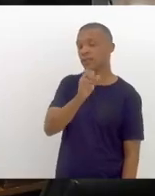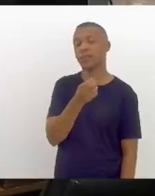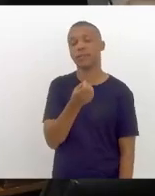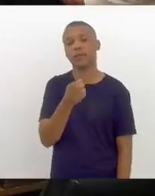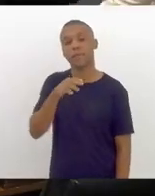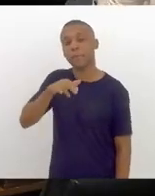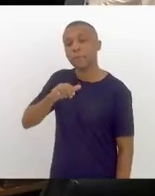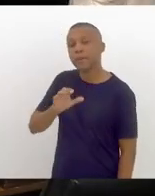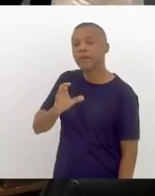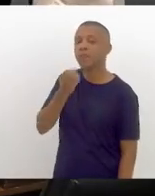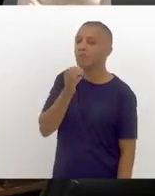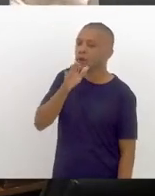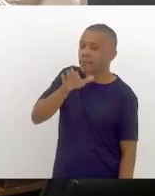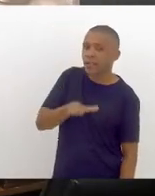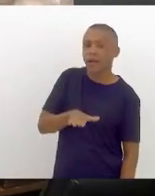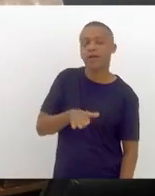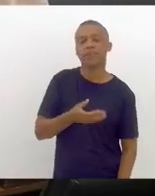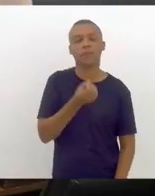Flávio Serafim